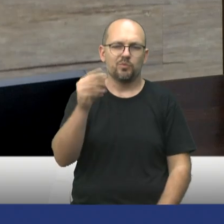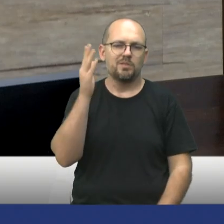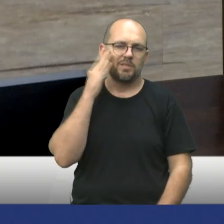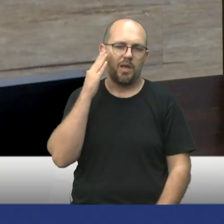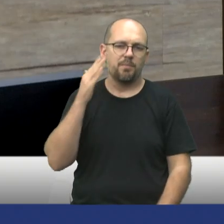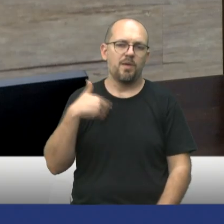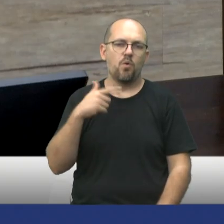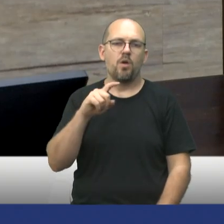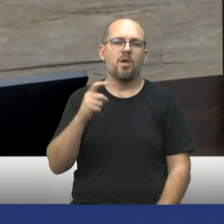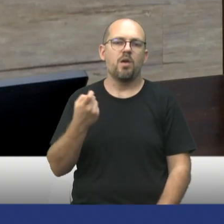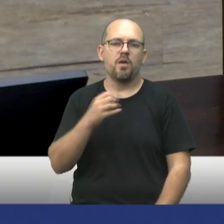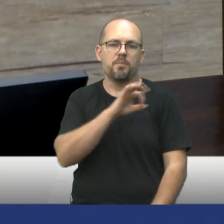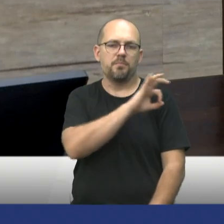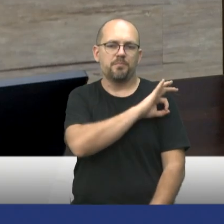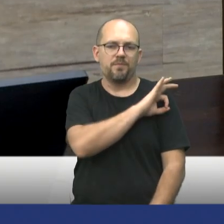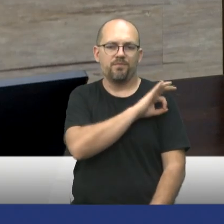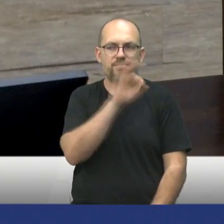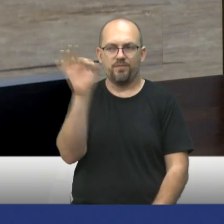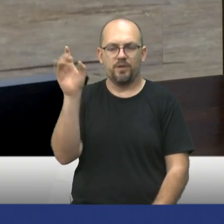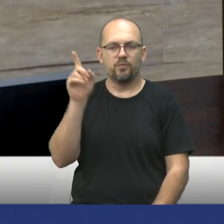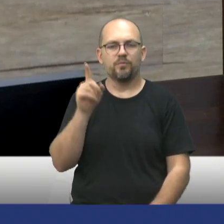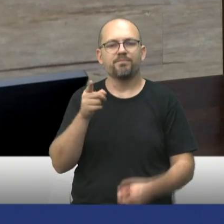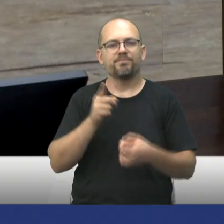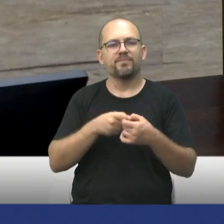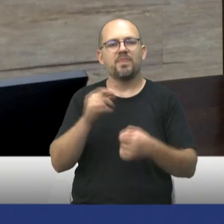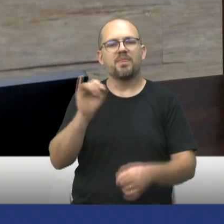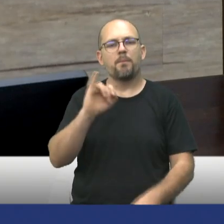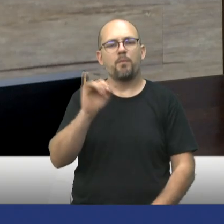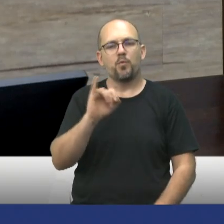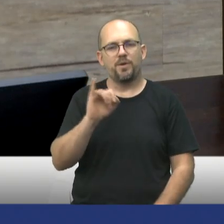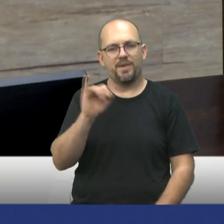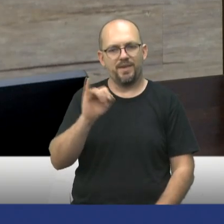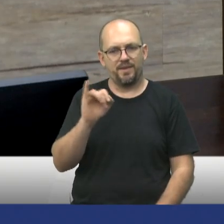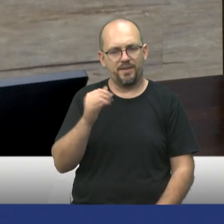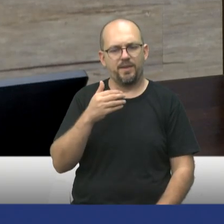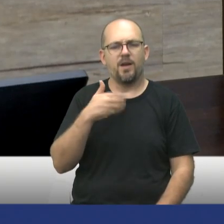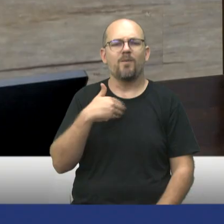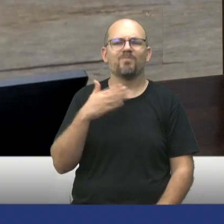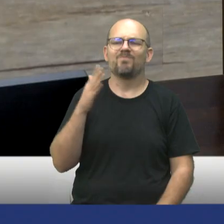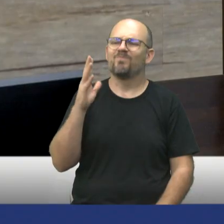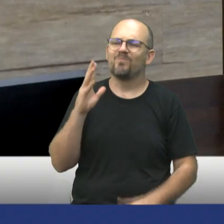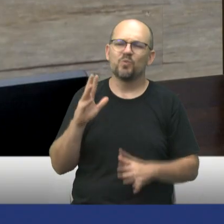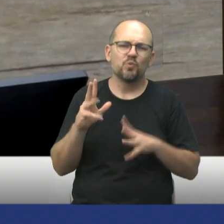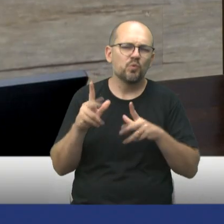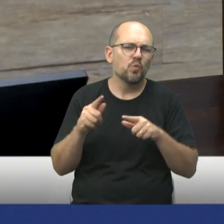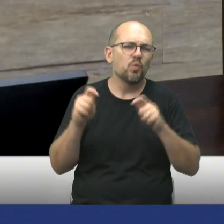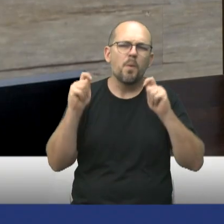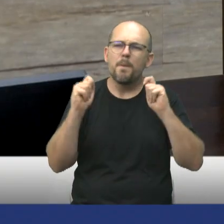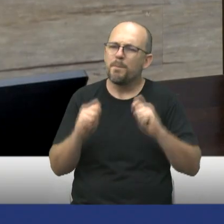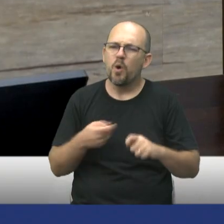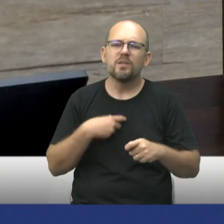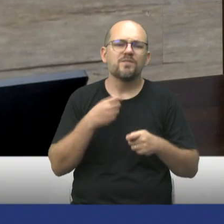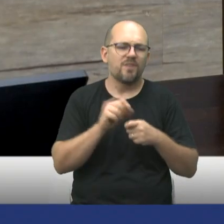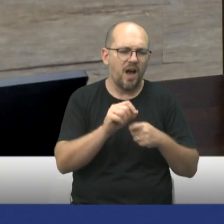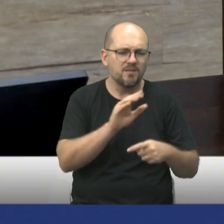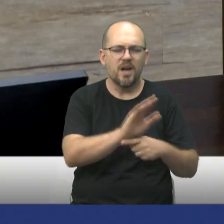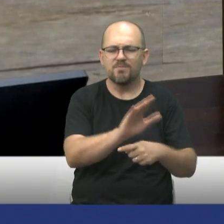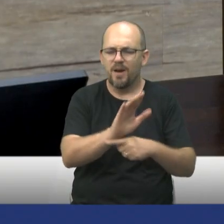Itapuí, tudo que a gente podia fazer, nós fazíamos para as entidades. A gente sabe da